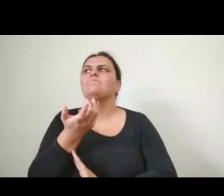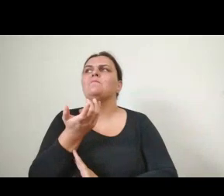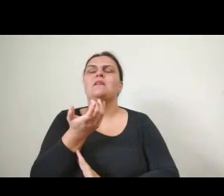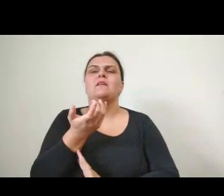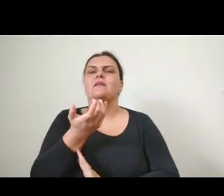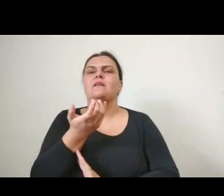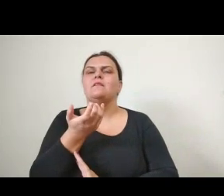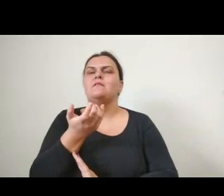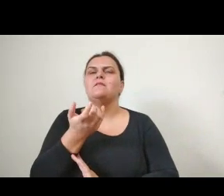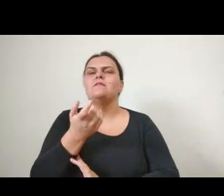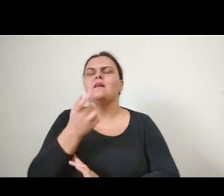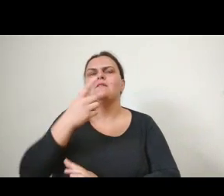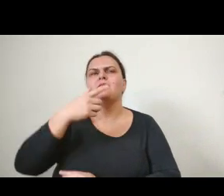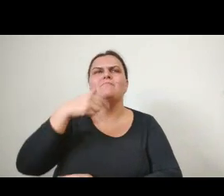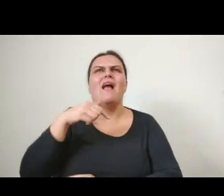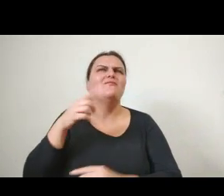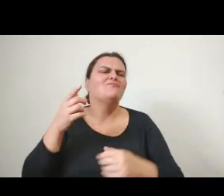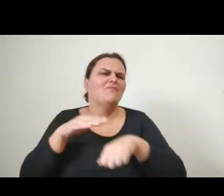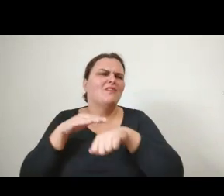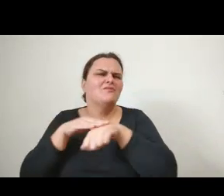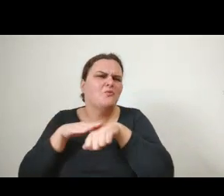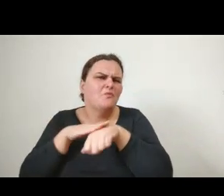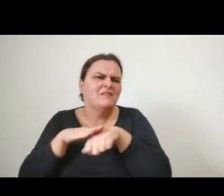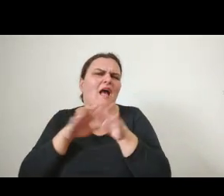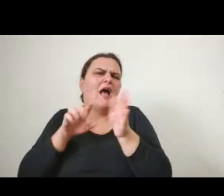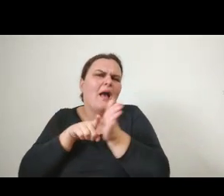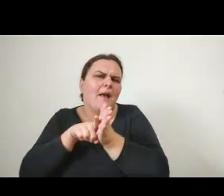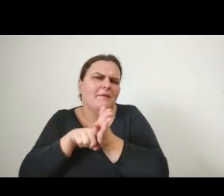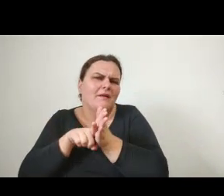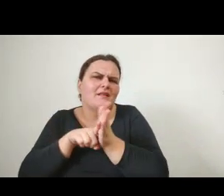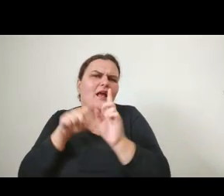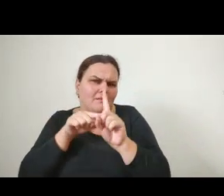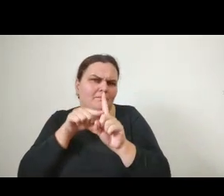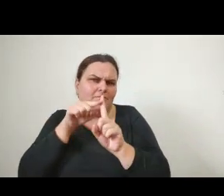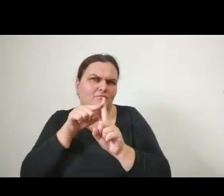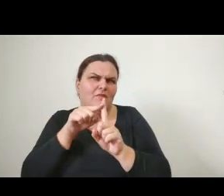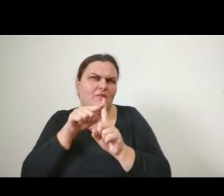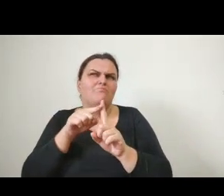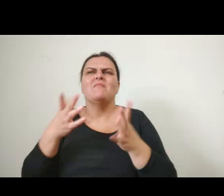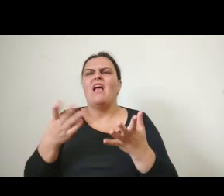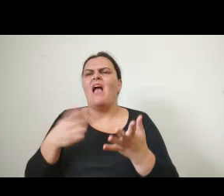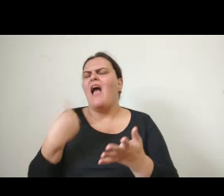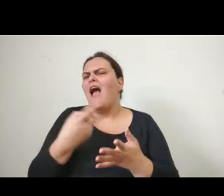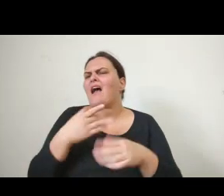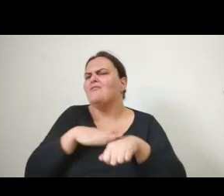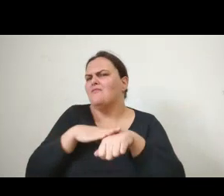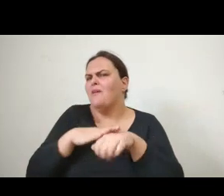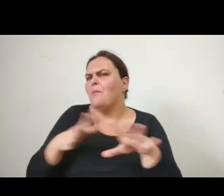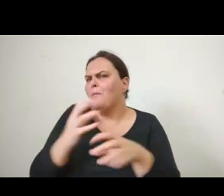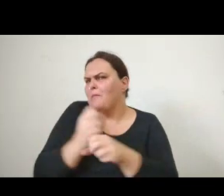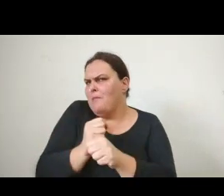planeta, a gente está falando de uma média, né? Mas vão ter regiões onde esse aumento da temperatura vai